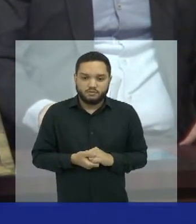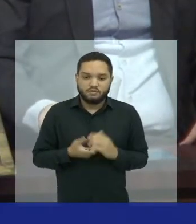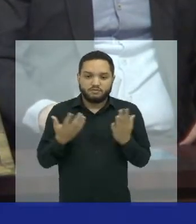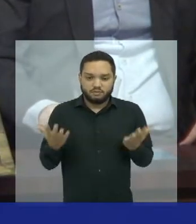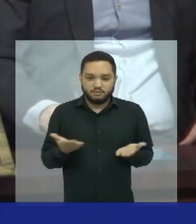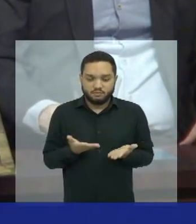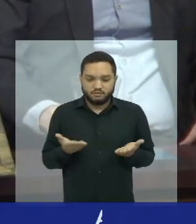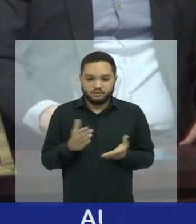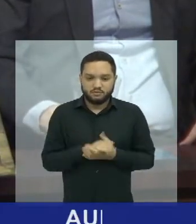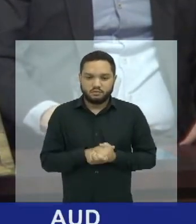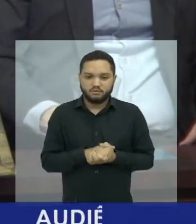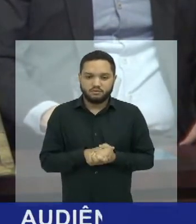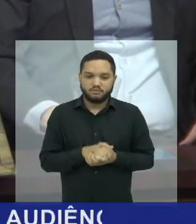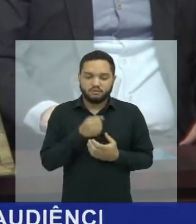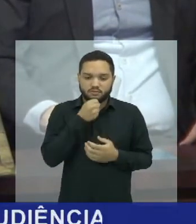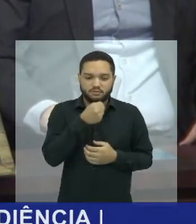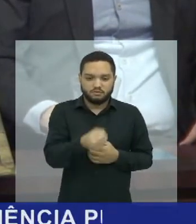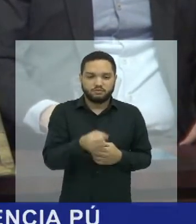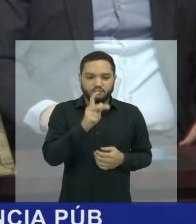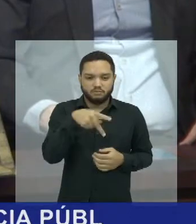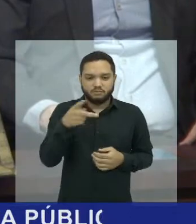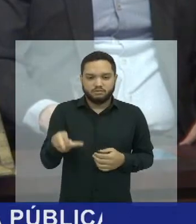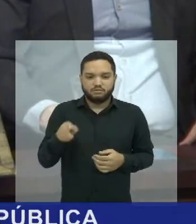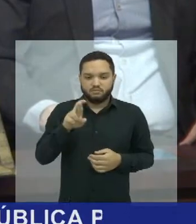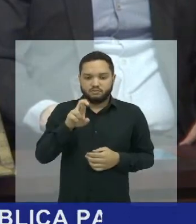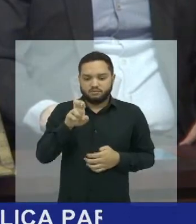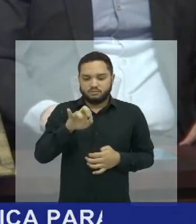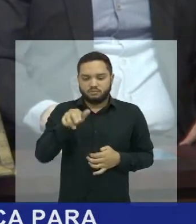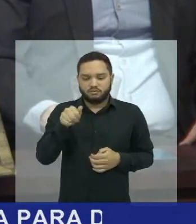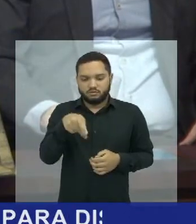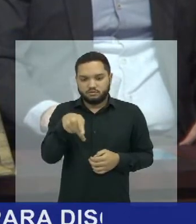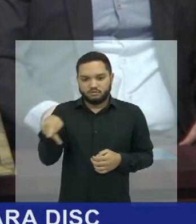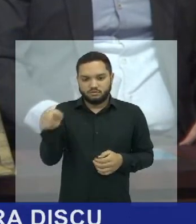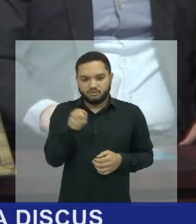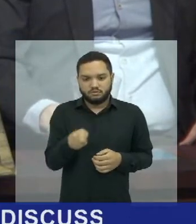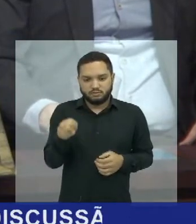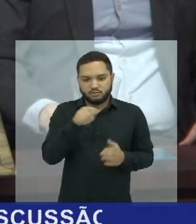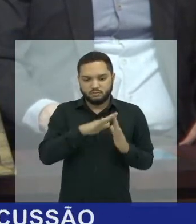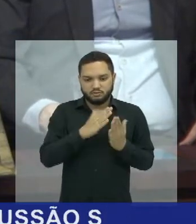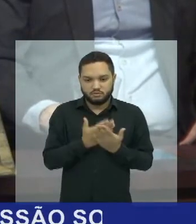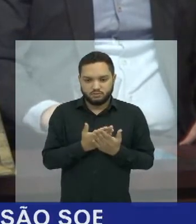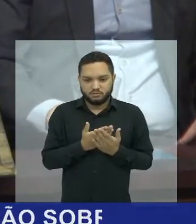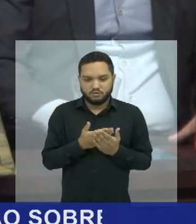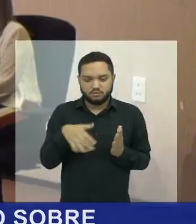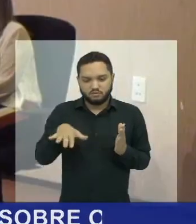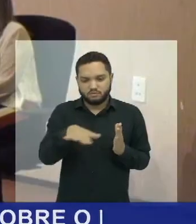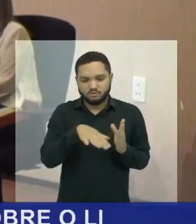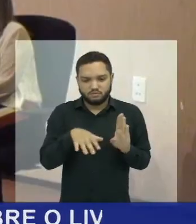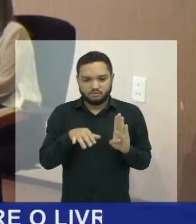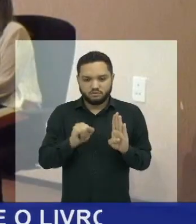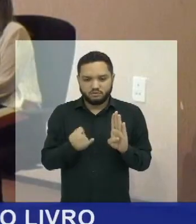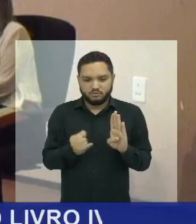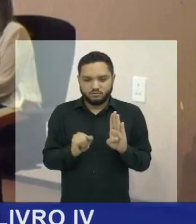passo imediatamente para a professora Rejane, presidente da Associação das Escolas do Bom Jardim.